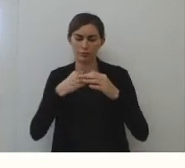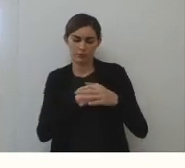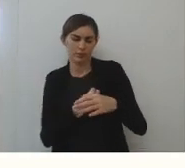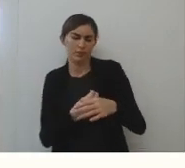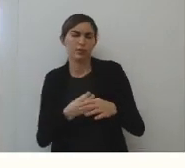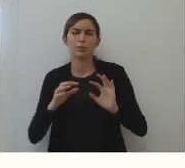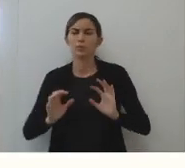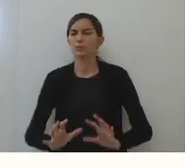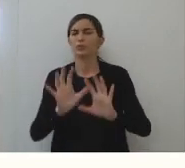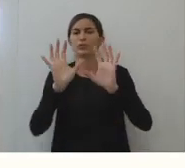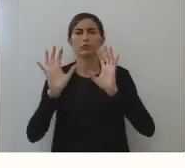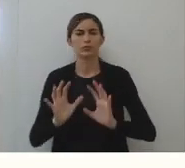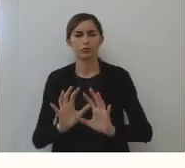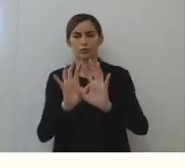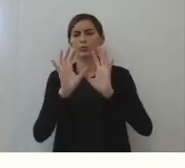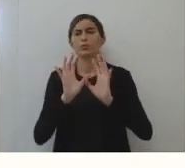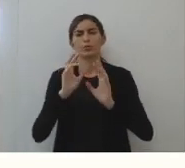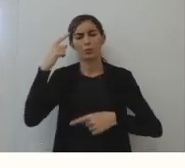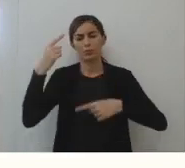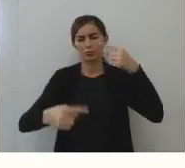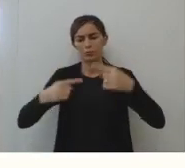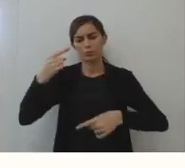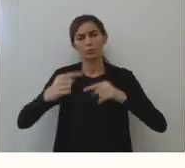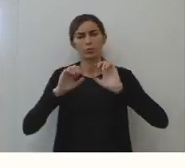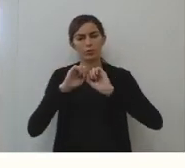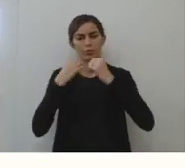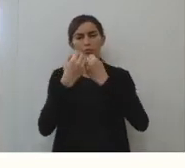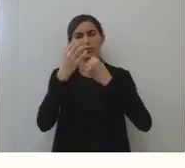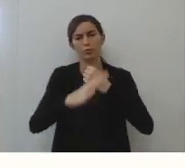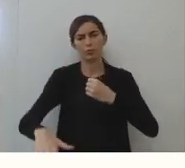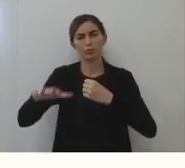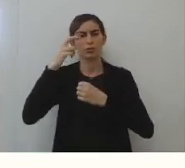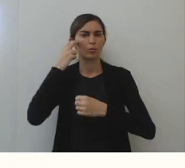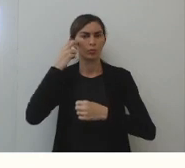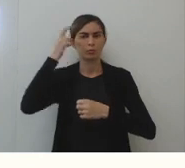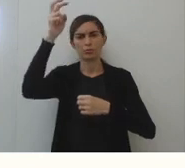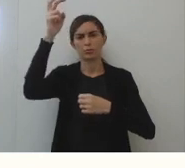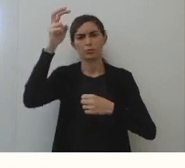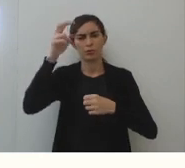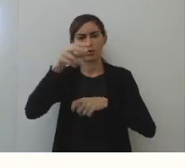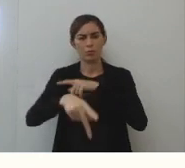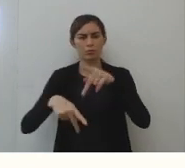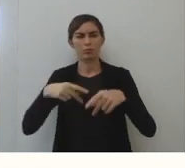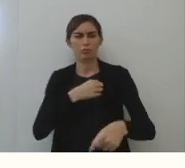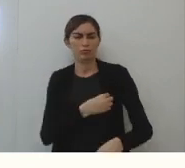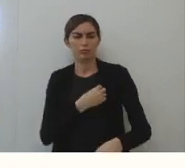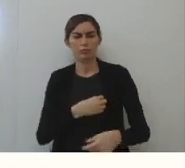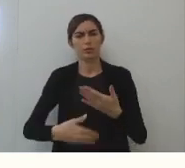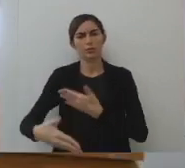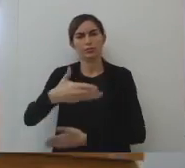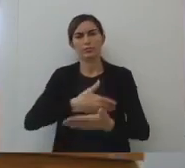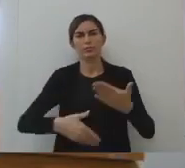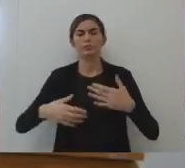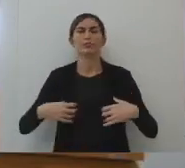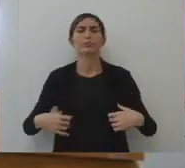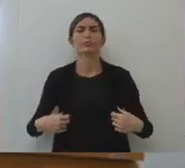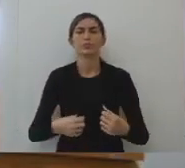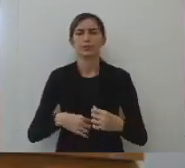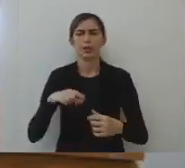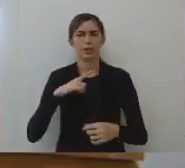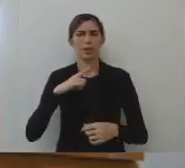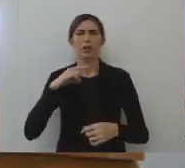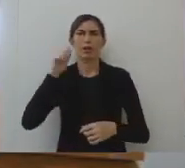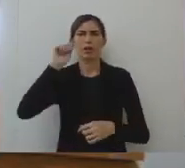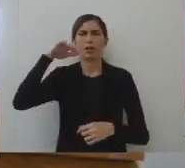que influenciam aspectos políticos, sociais e culturais de nossa convivência. Tem uma